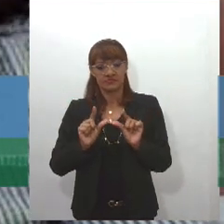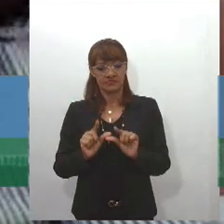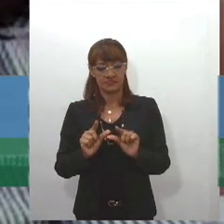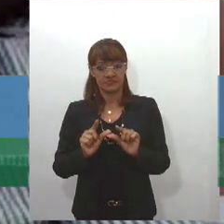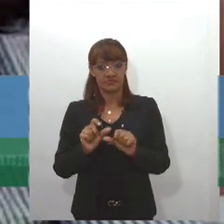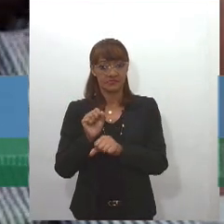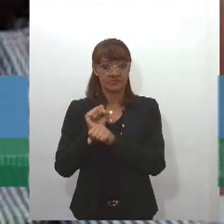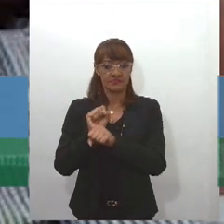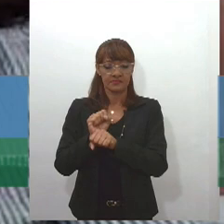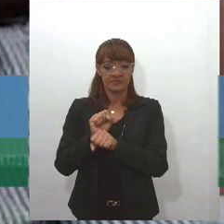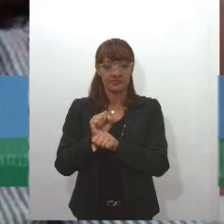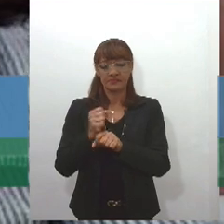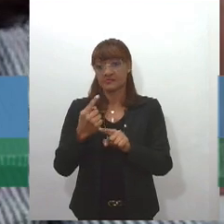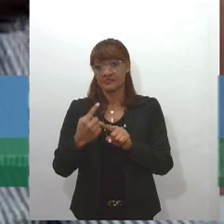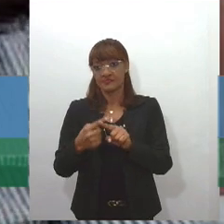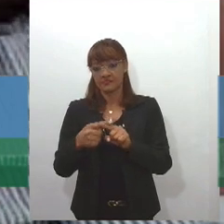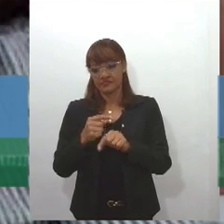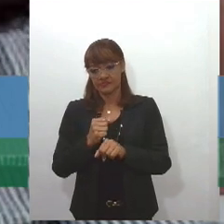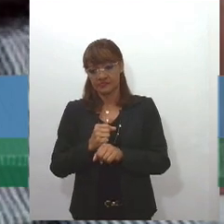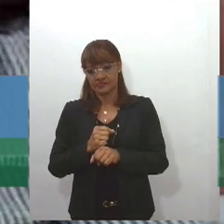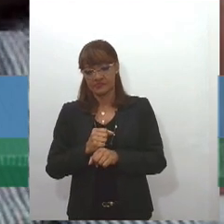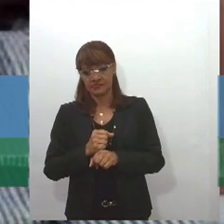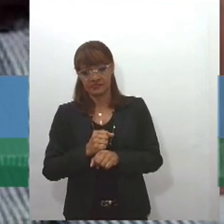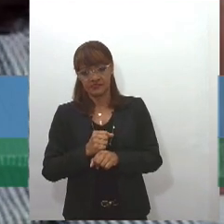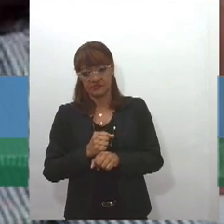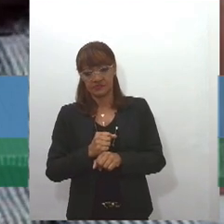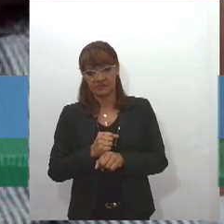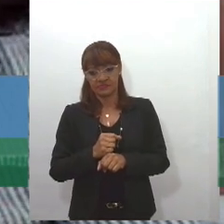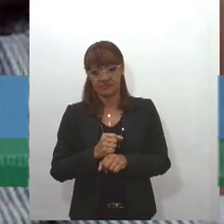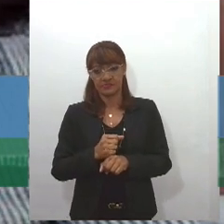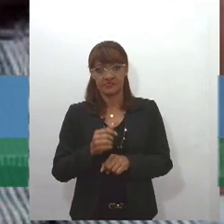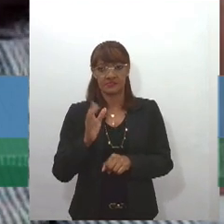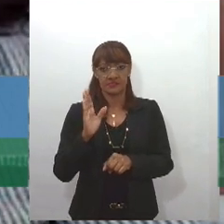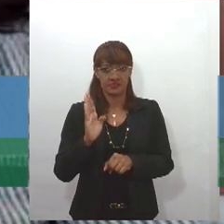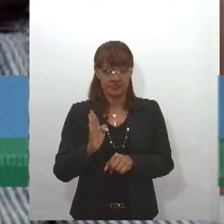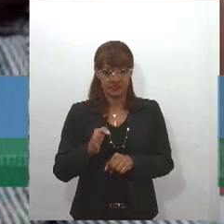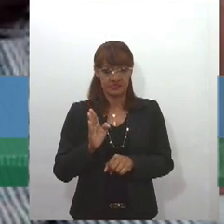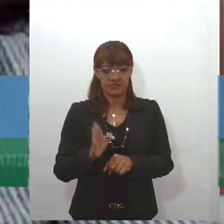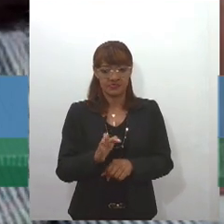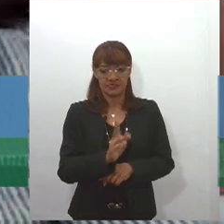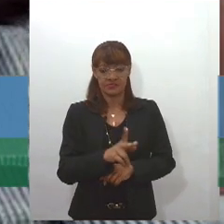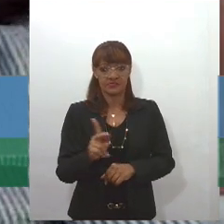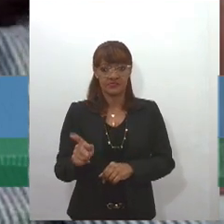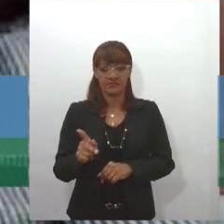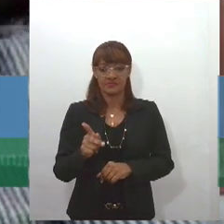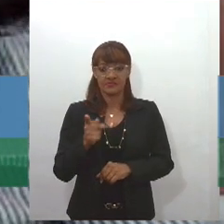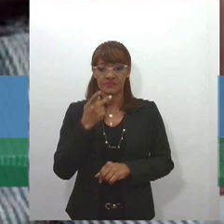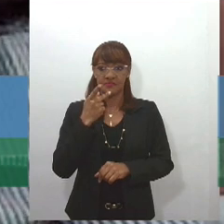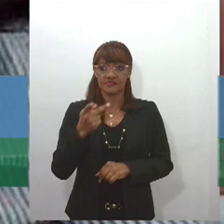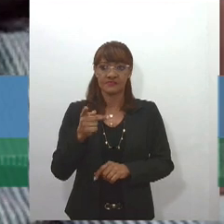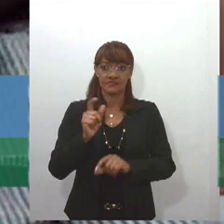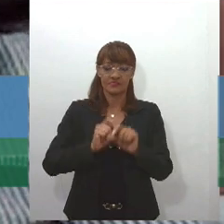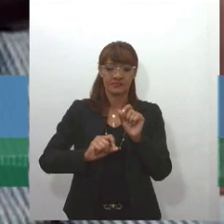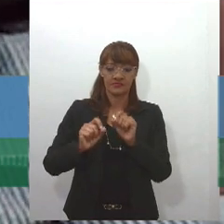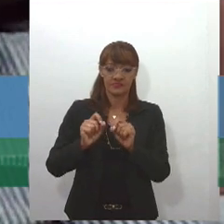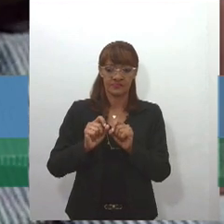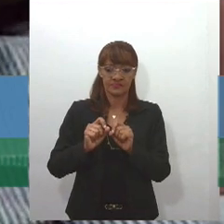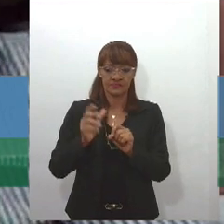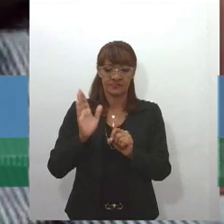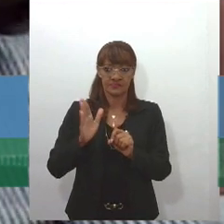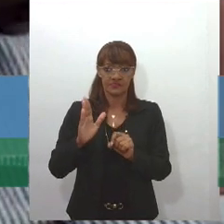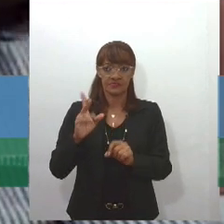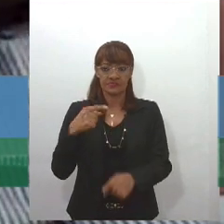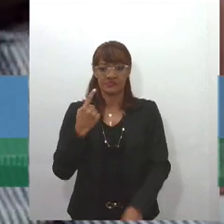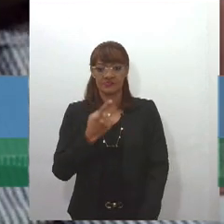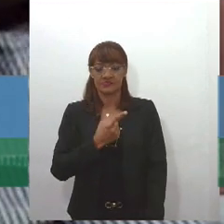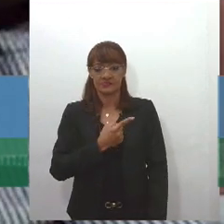porque quando a gente teve e eh concordo também com o que o professor falou que foi muito abrupta e a gente teve uma influência muito grande